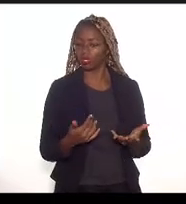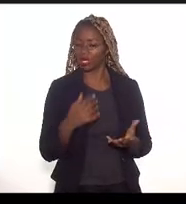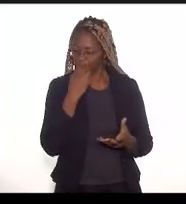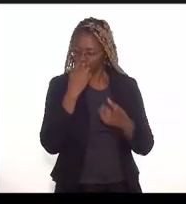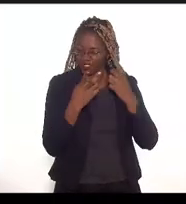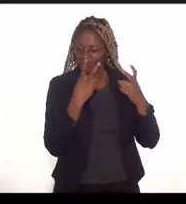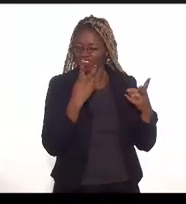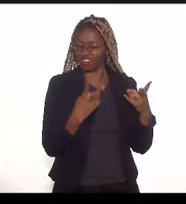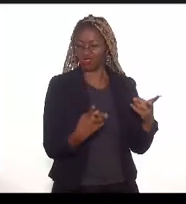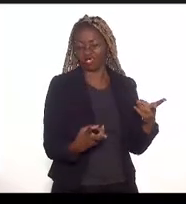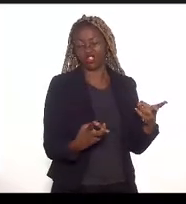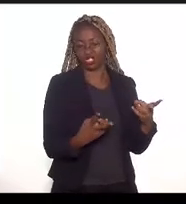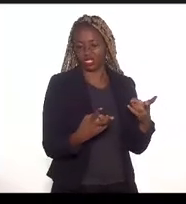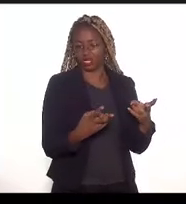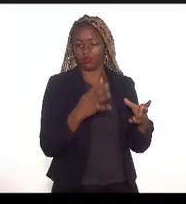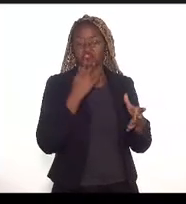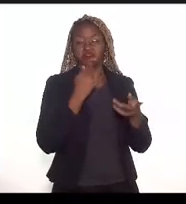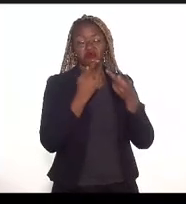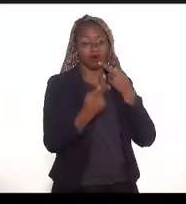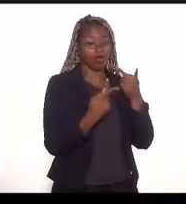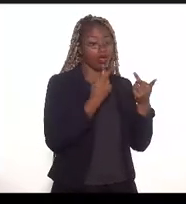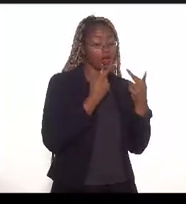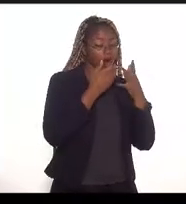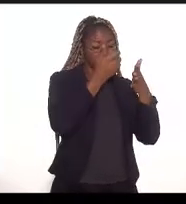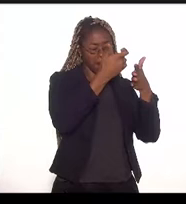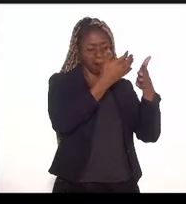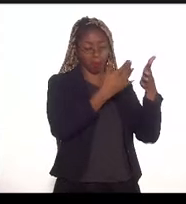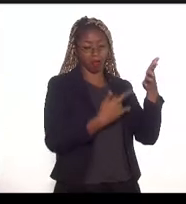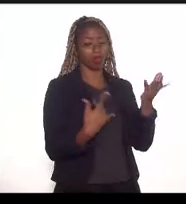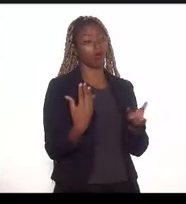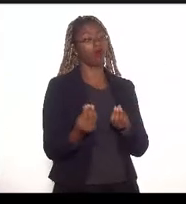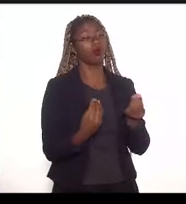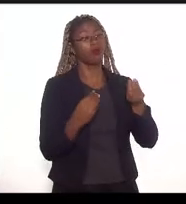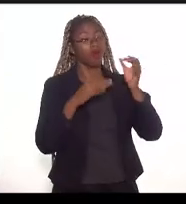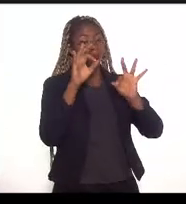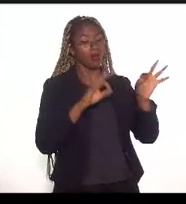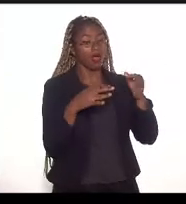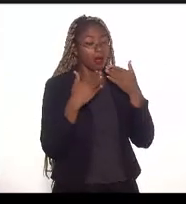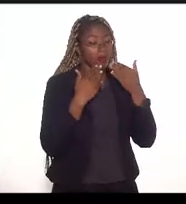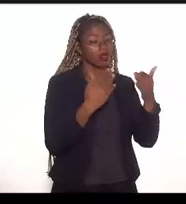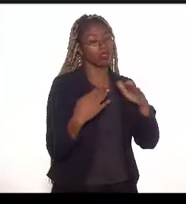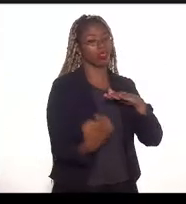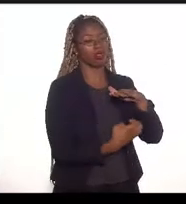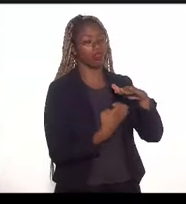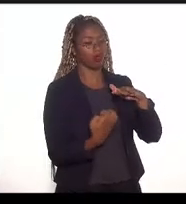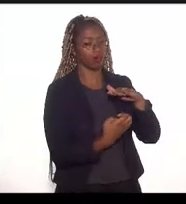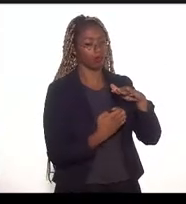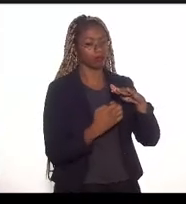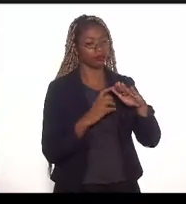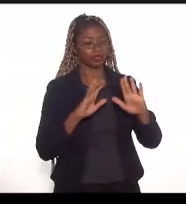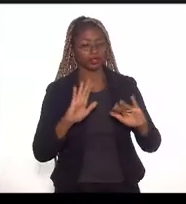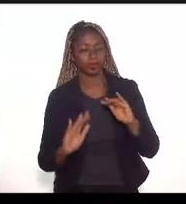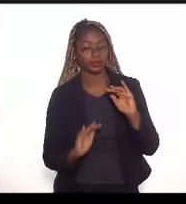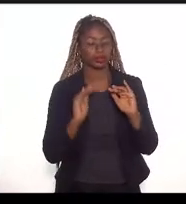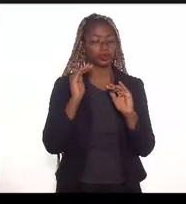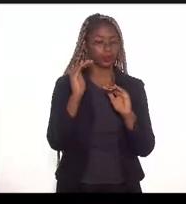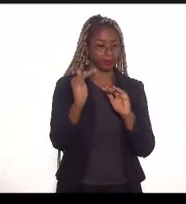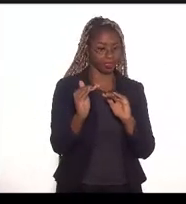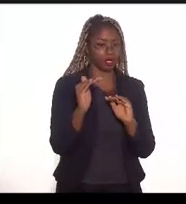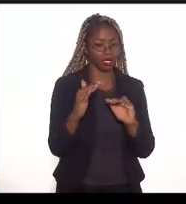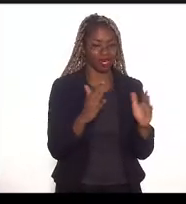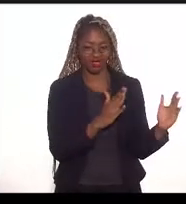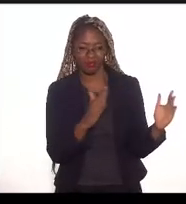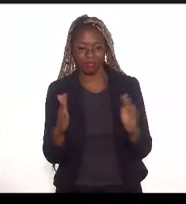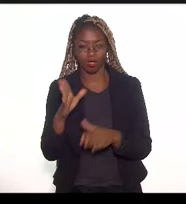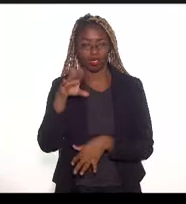e descreve todo o projeto apresentado pela empresa. Superado esse momento dentro da CODIM,